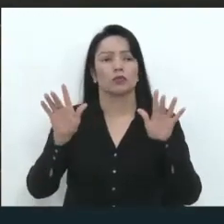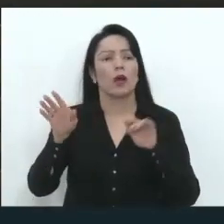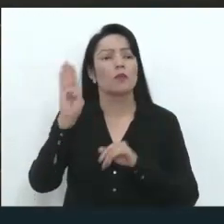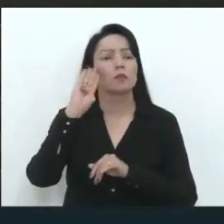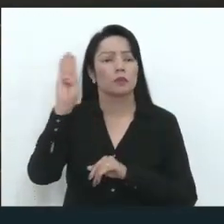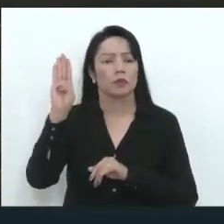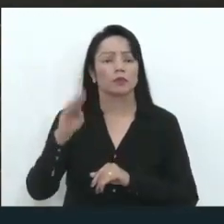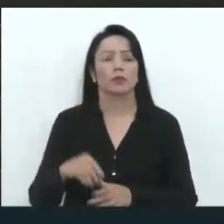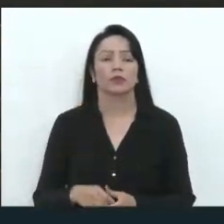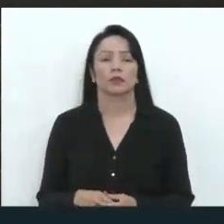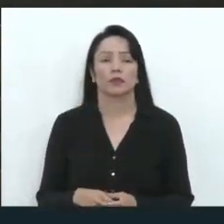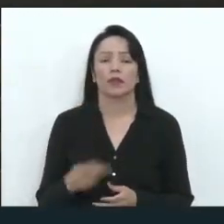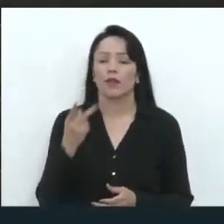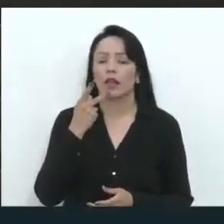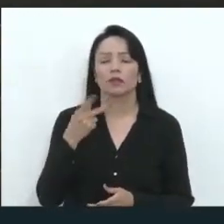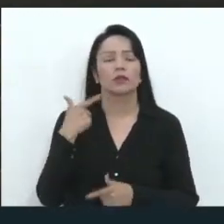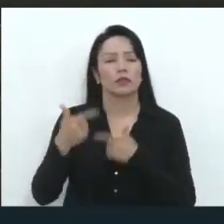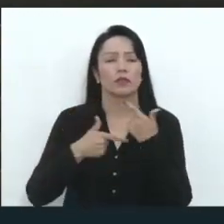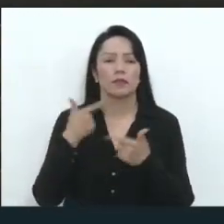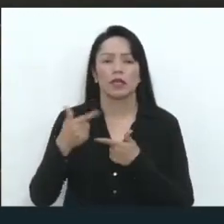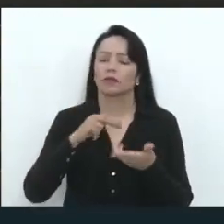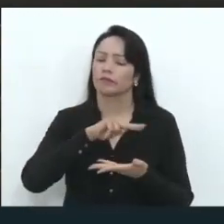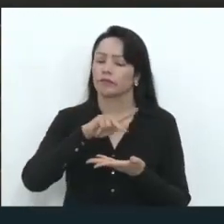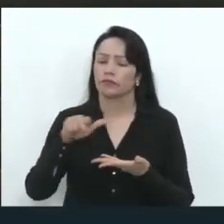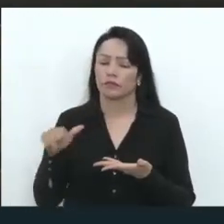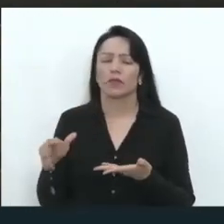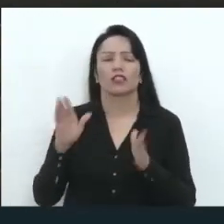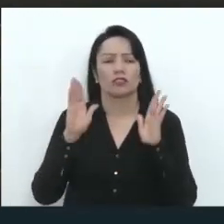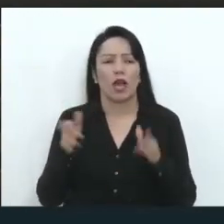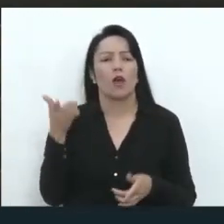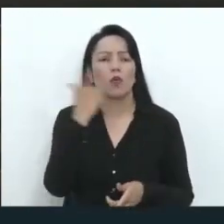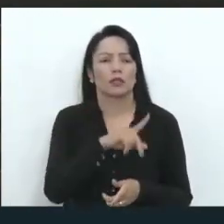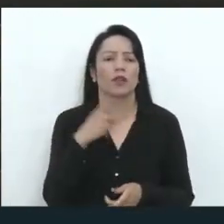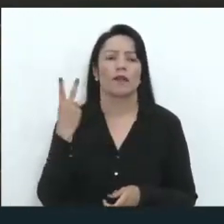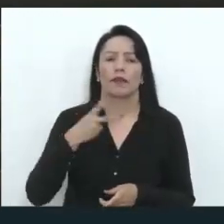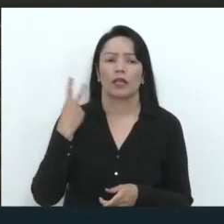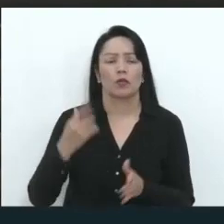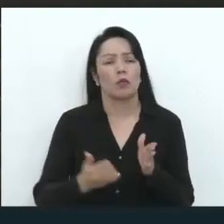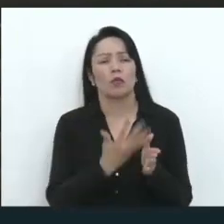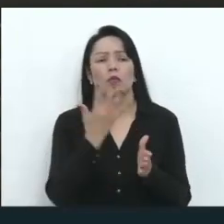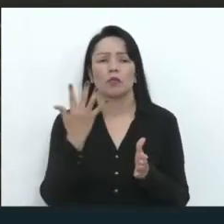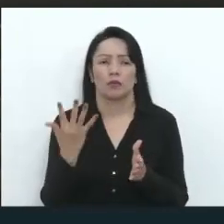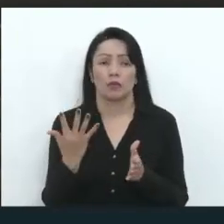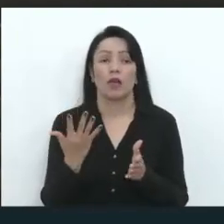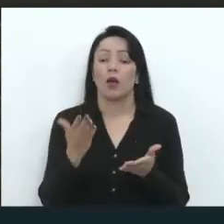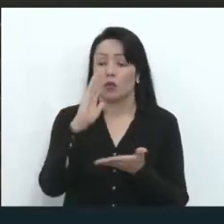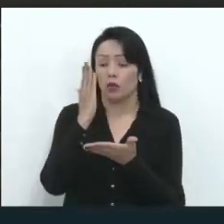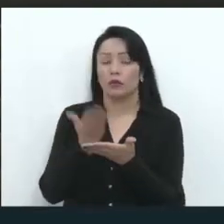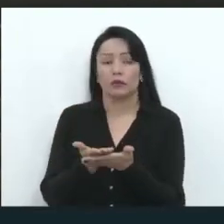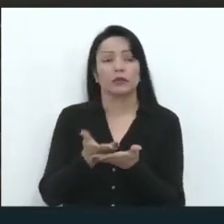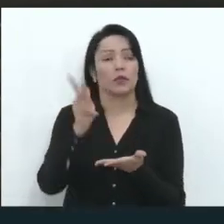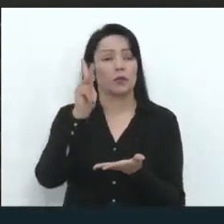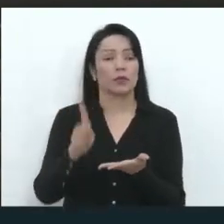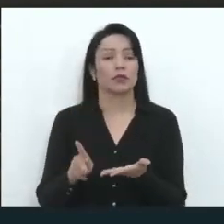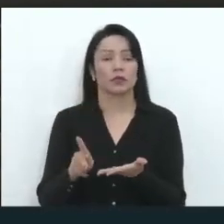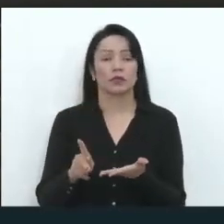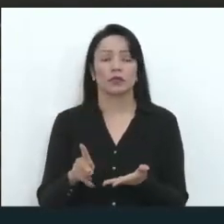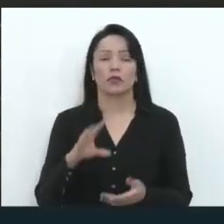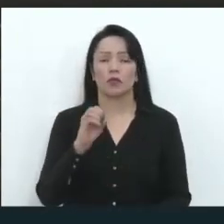Falar do seu legado de tantos mandatos consecutivos, né? E agradeço a confiança do nosso presidente